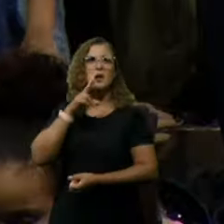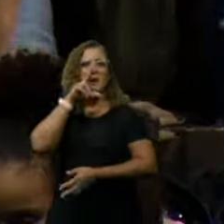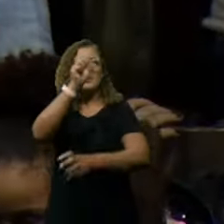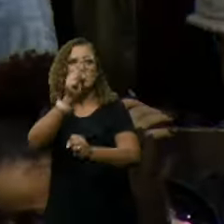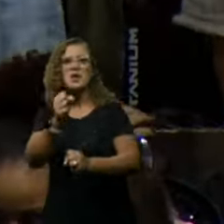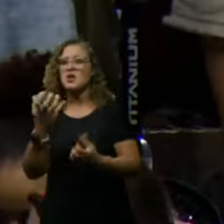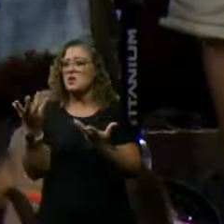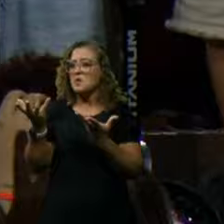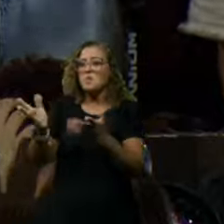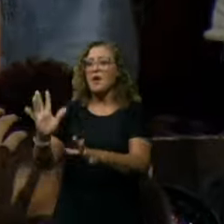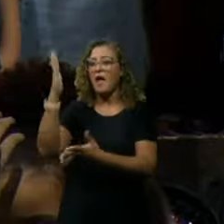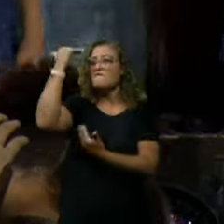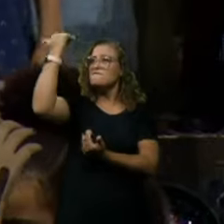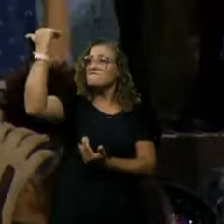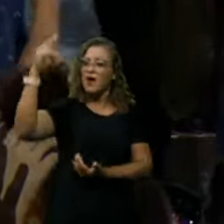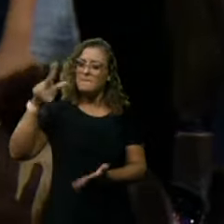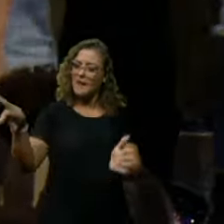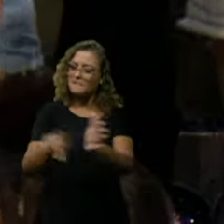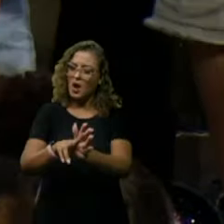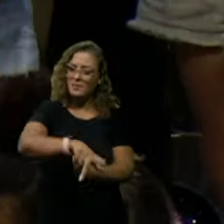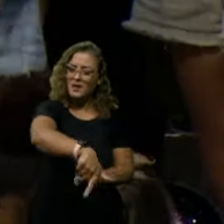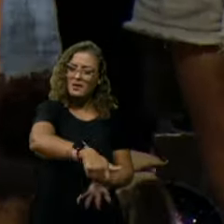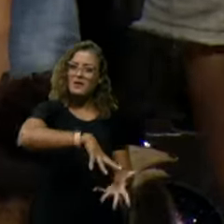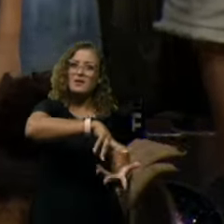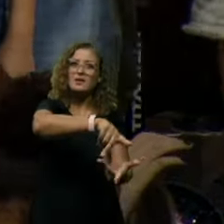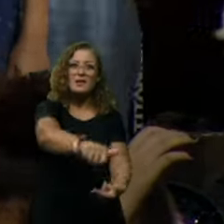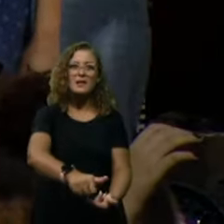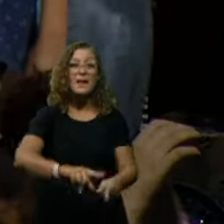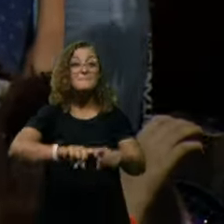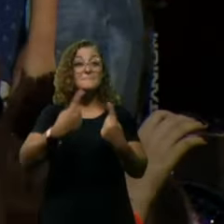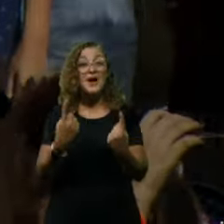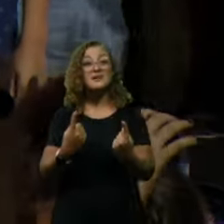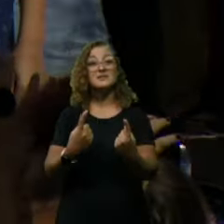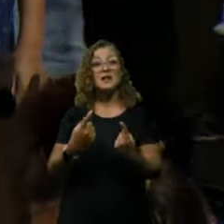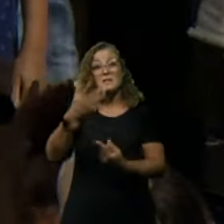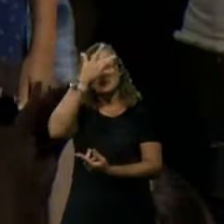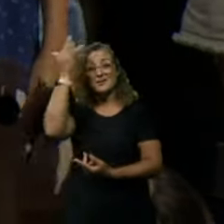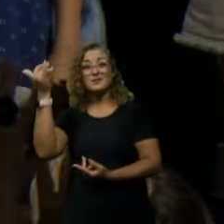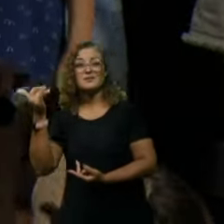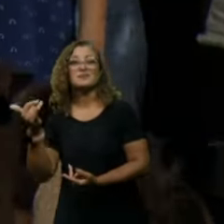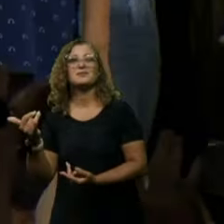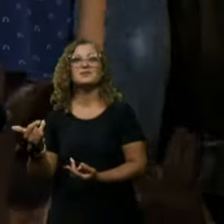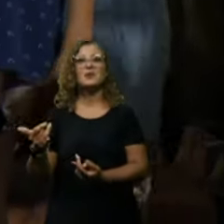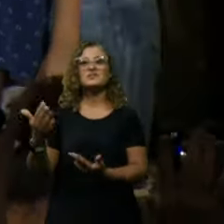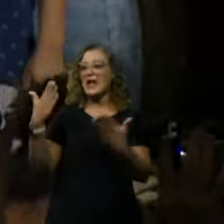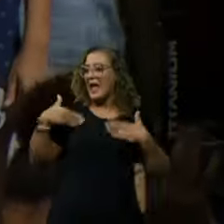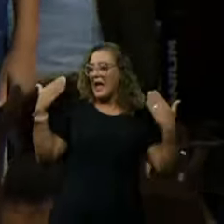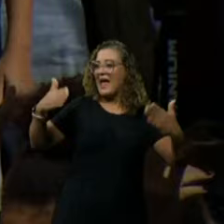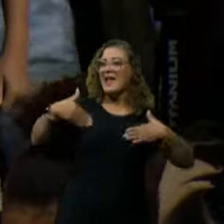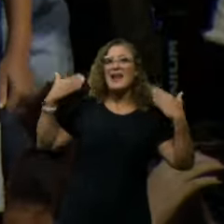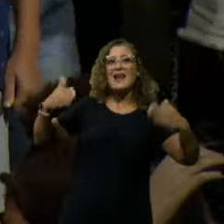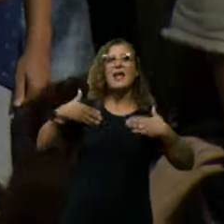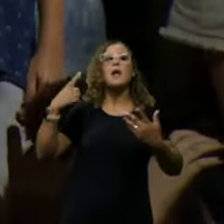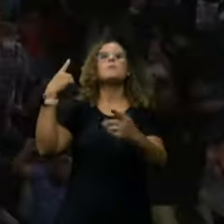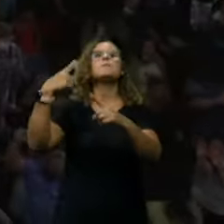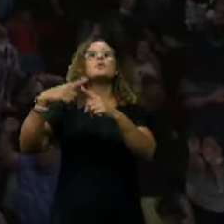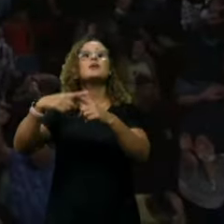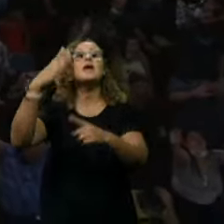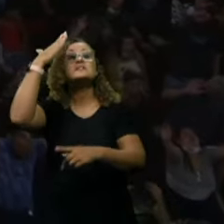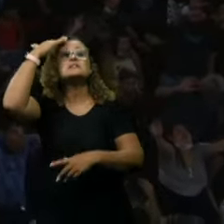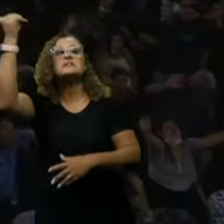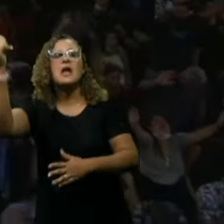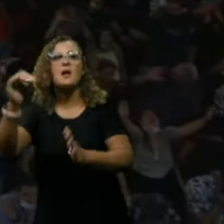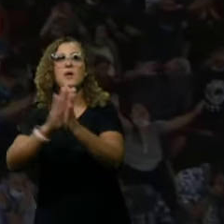apenas reconhecimento aqui gente que fica alegre porque sabe que o seu nome é só escrito